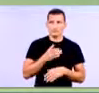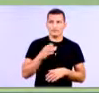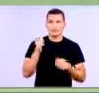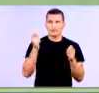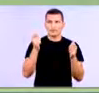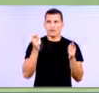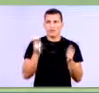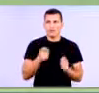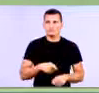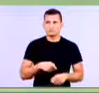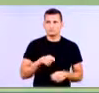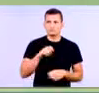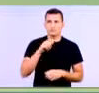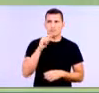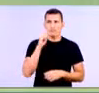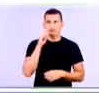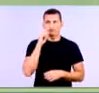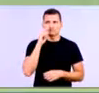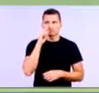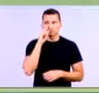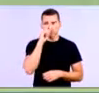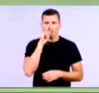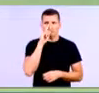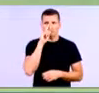essas vulnerabilidades.